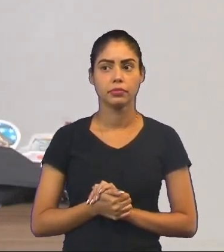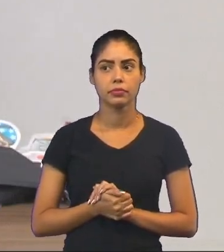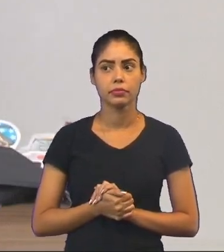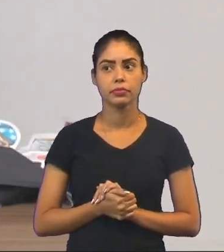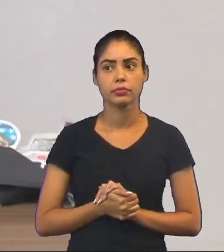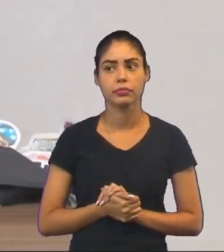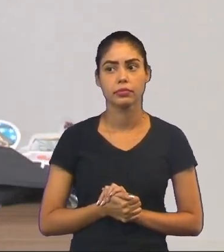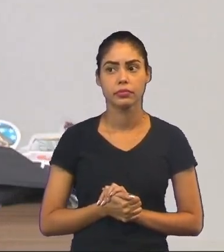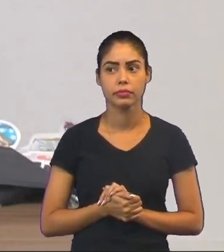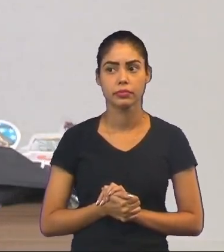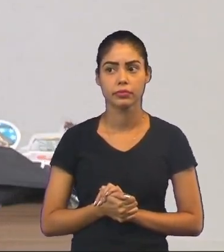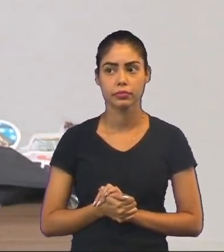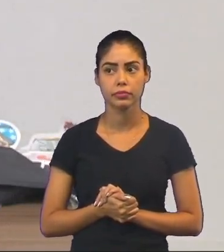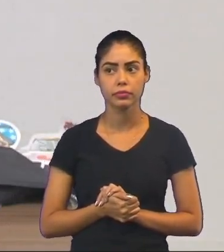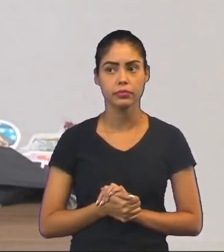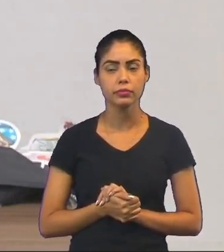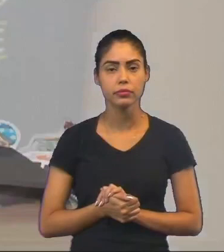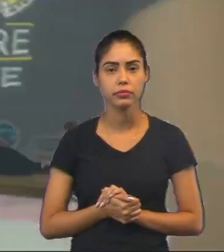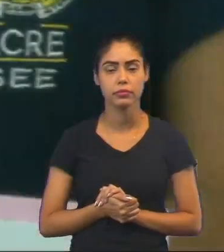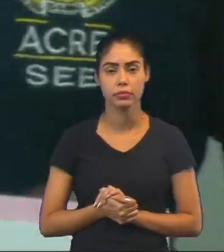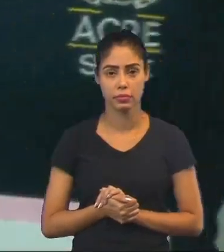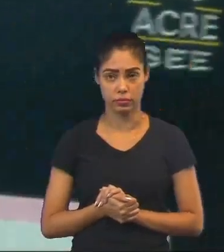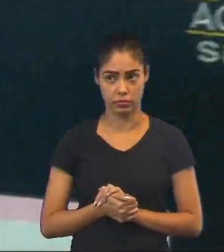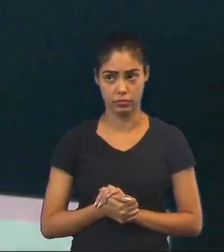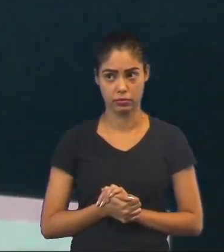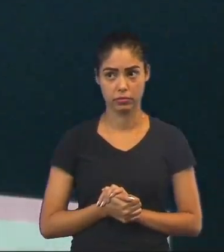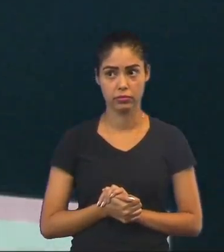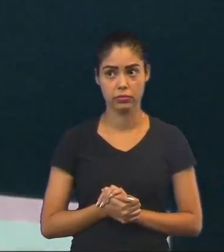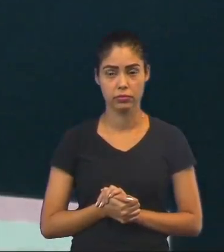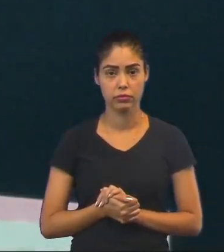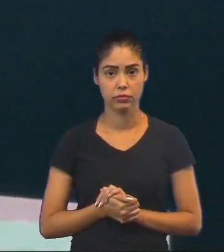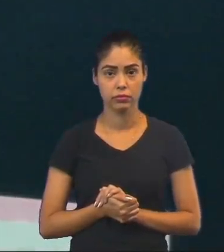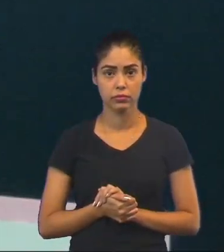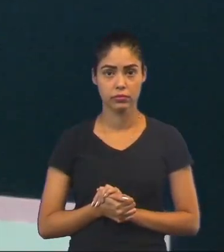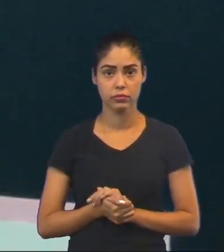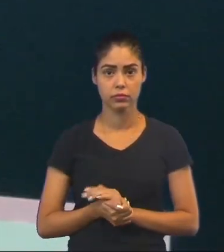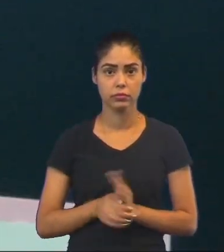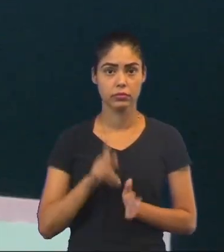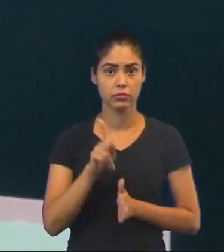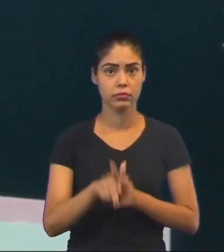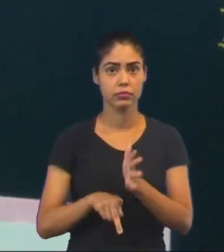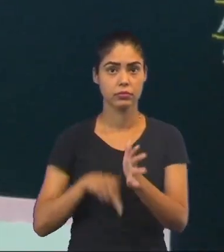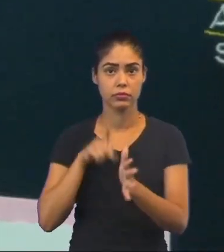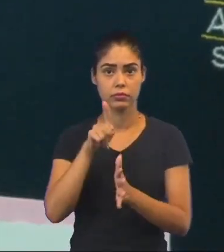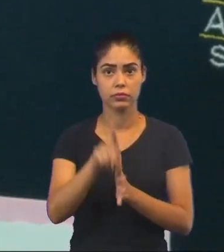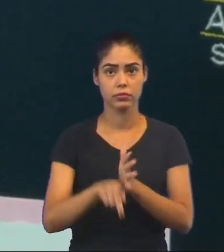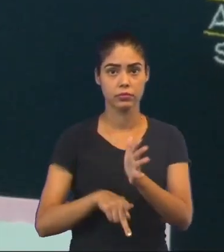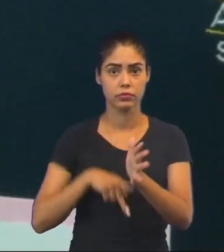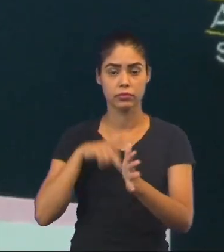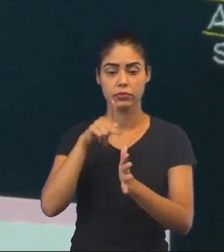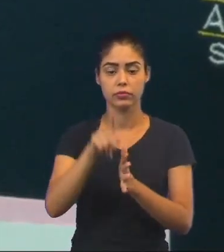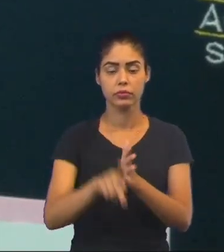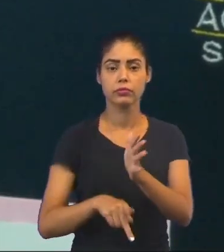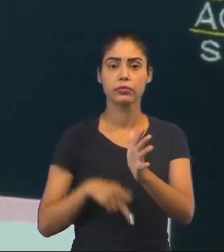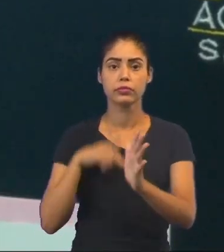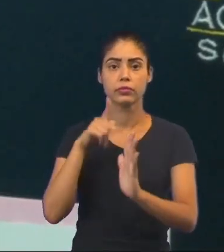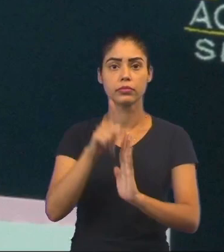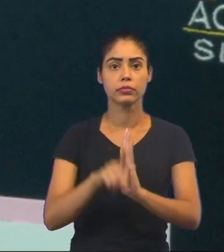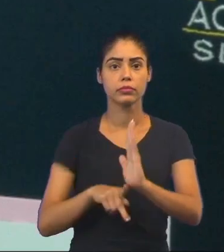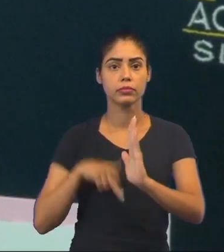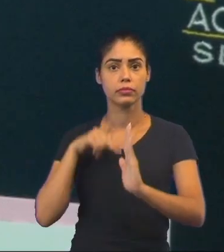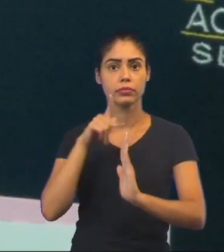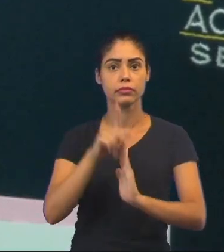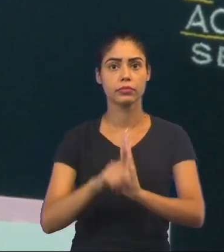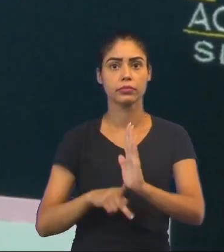transporte. E esse aqui, crianças? O trem. E um trem? Será que o trem é um meio